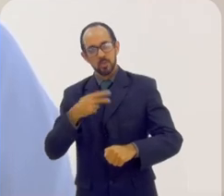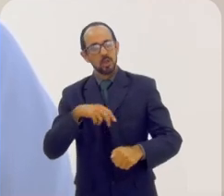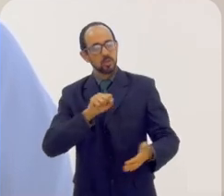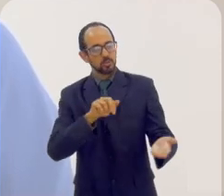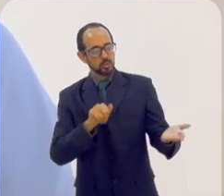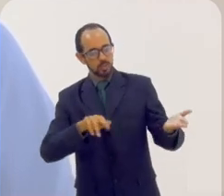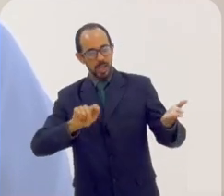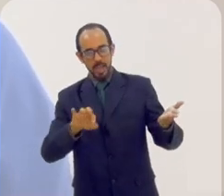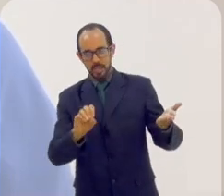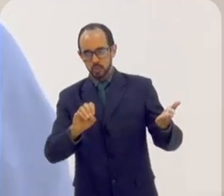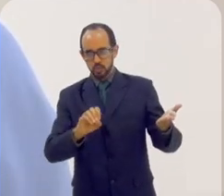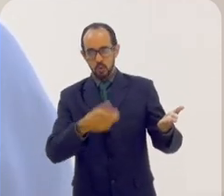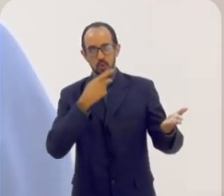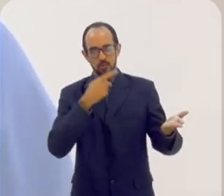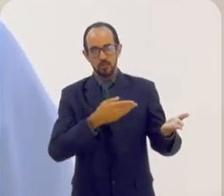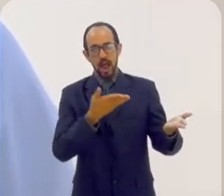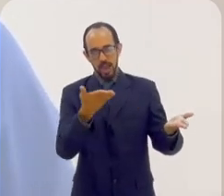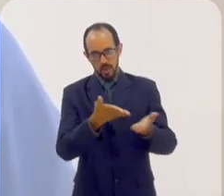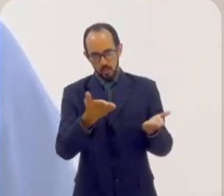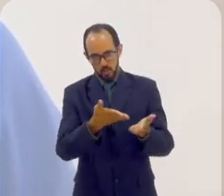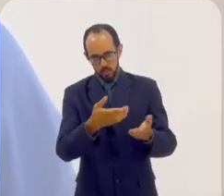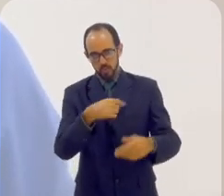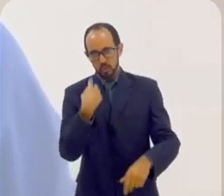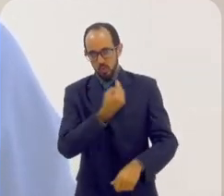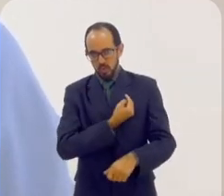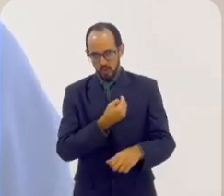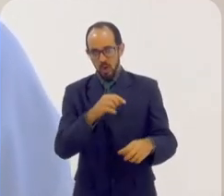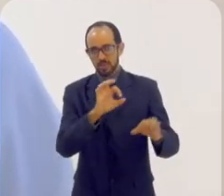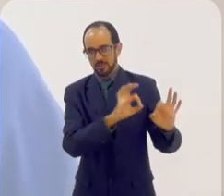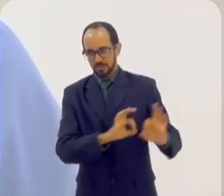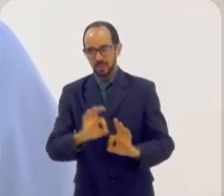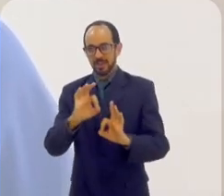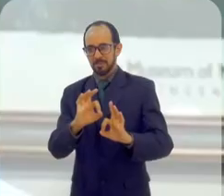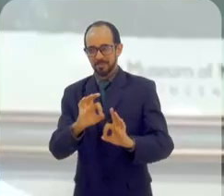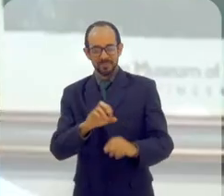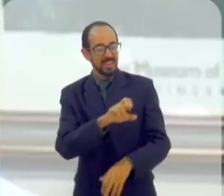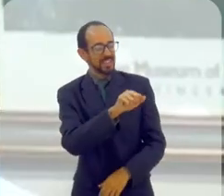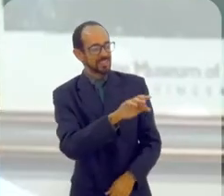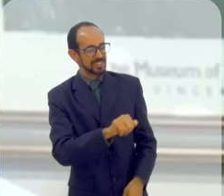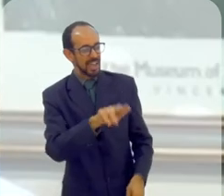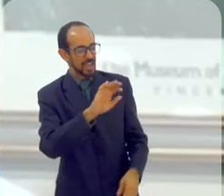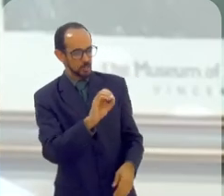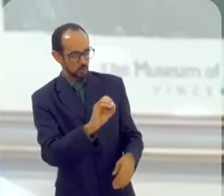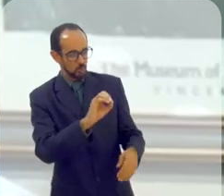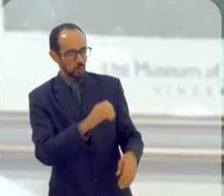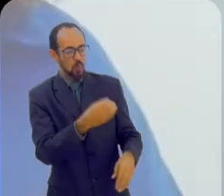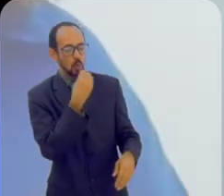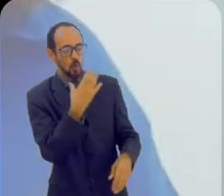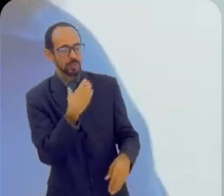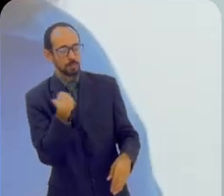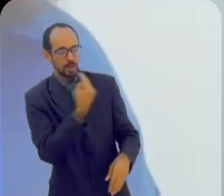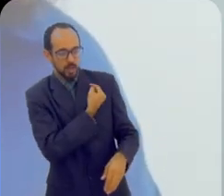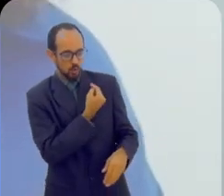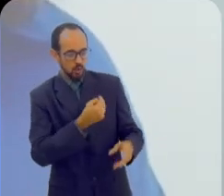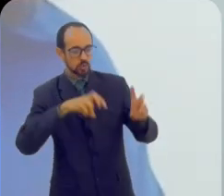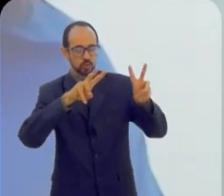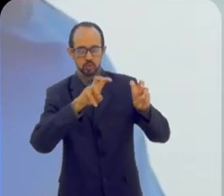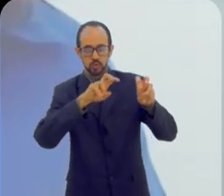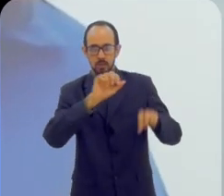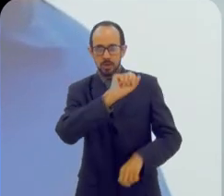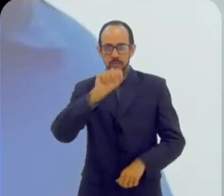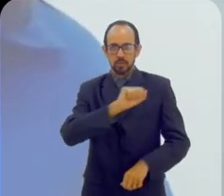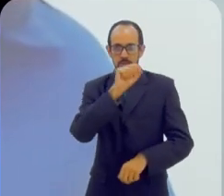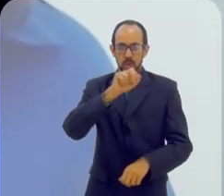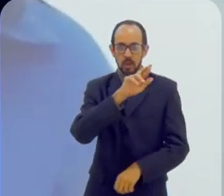indústria Sérgio Duarte entrevistado do agenda de futuro 20 23 de hoje Sérgio conta para gente sobre